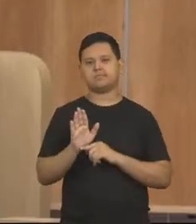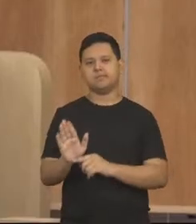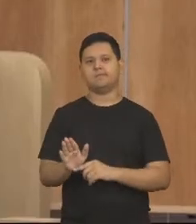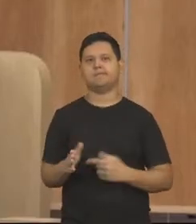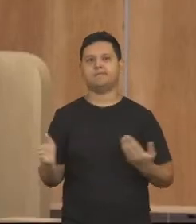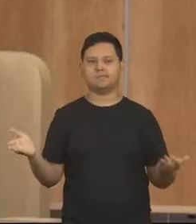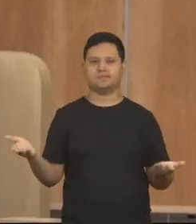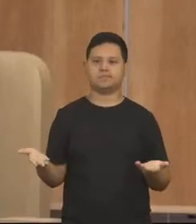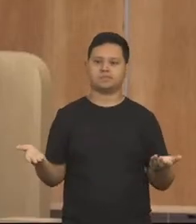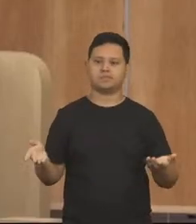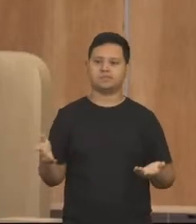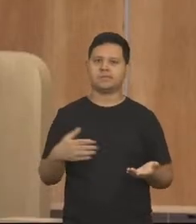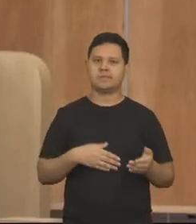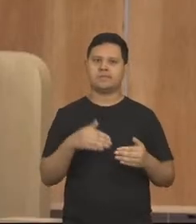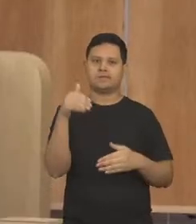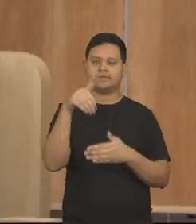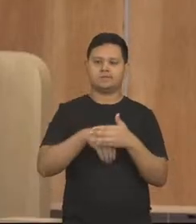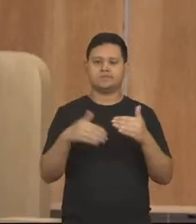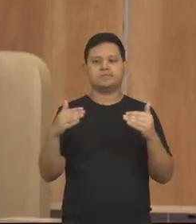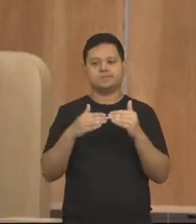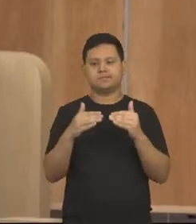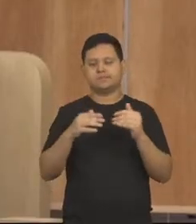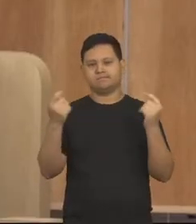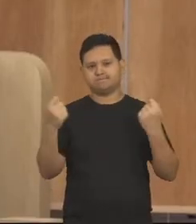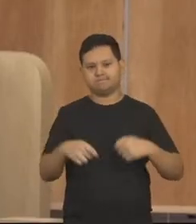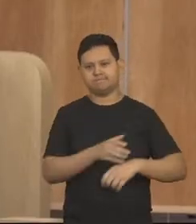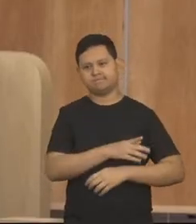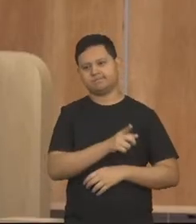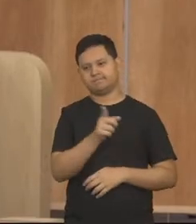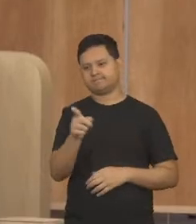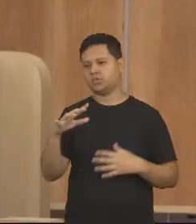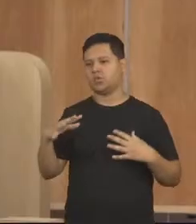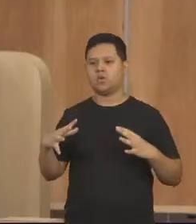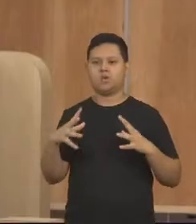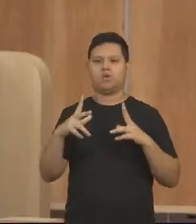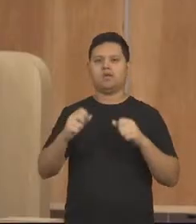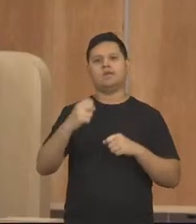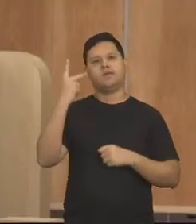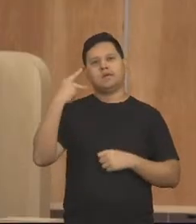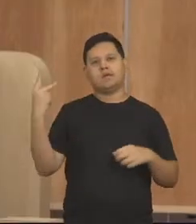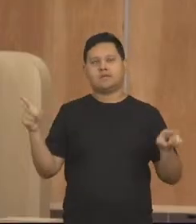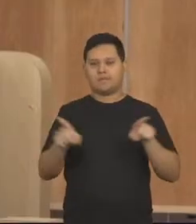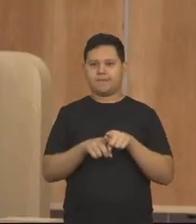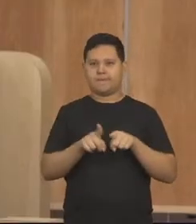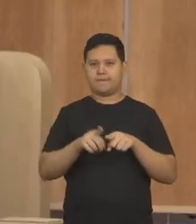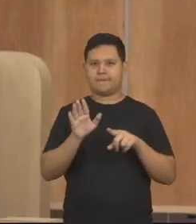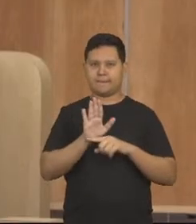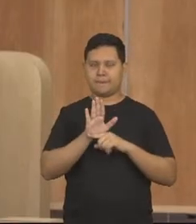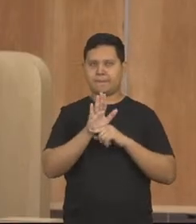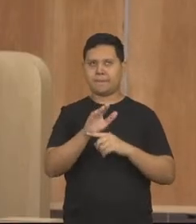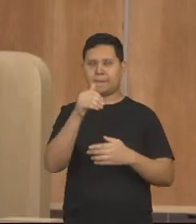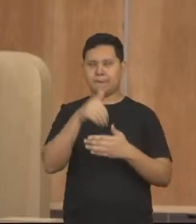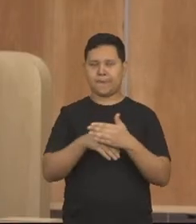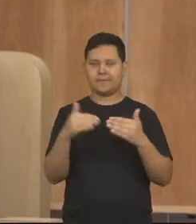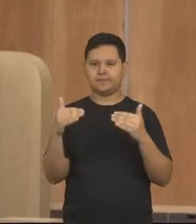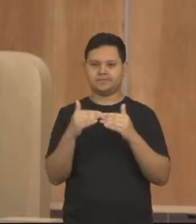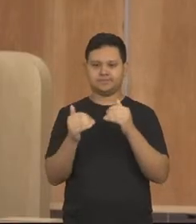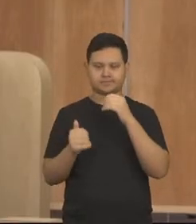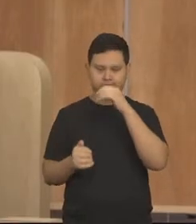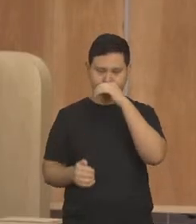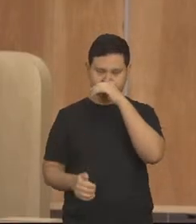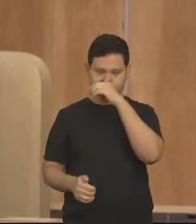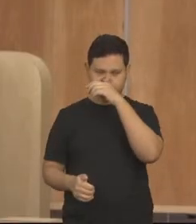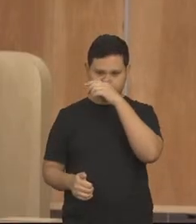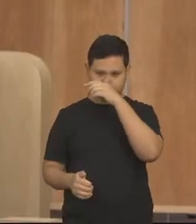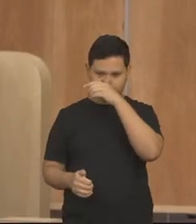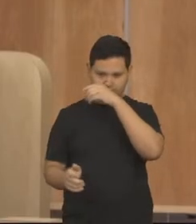sou favorável e espero que todos os vereadores também sigam esse posicionamento, porque a gente